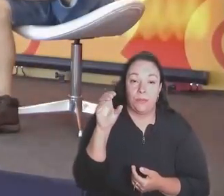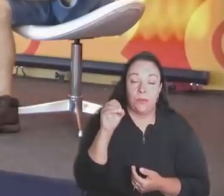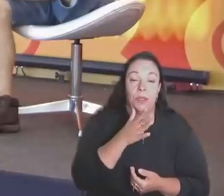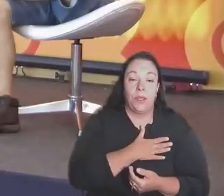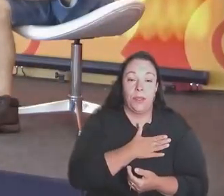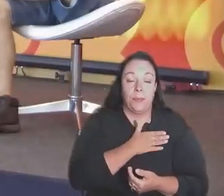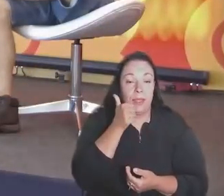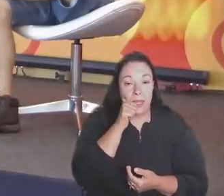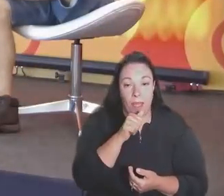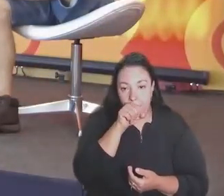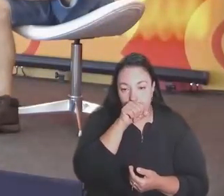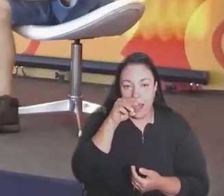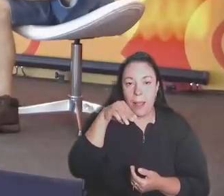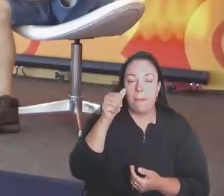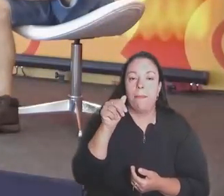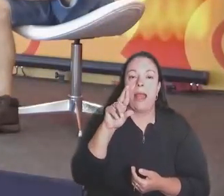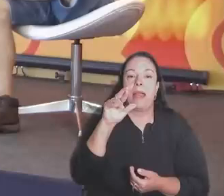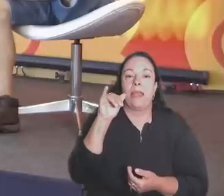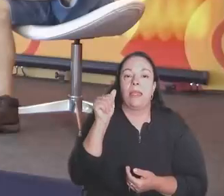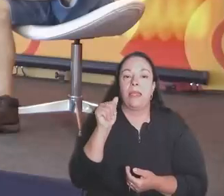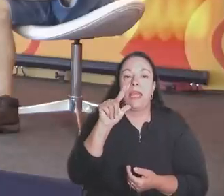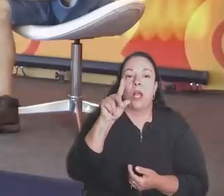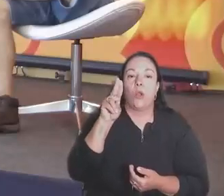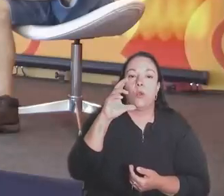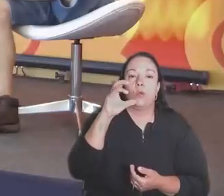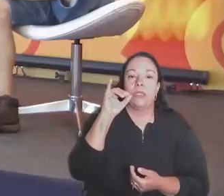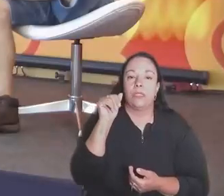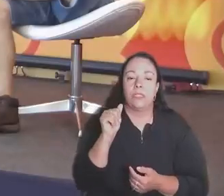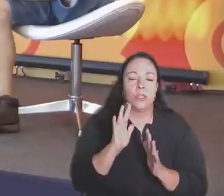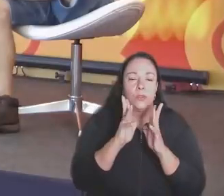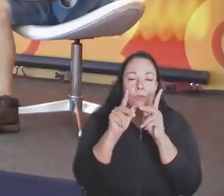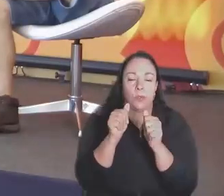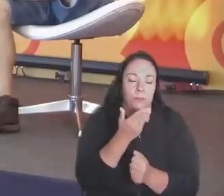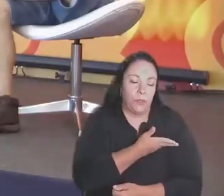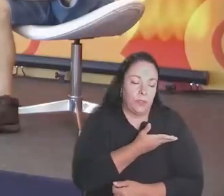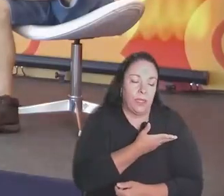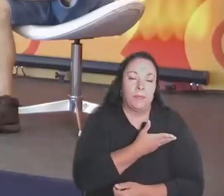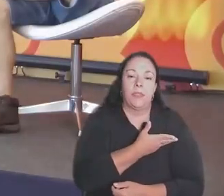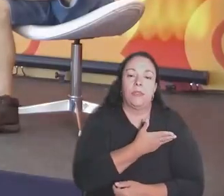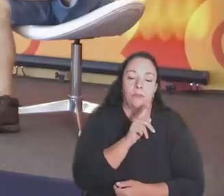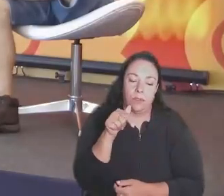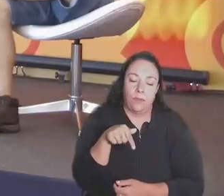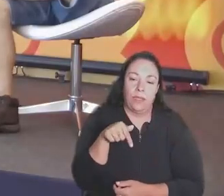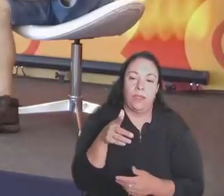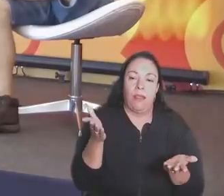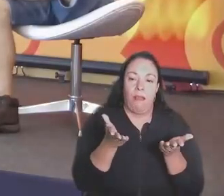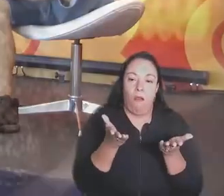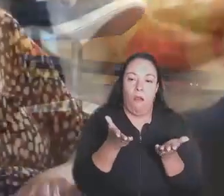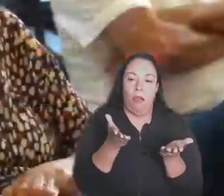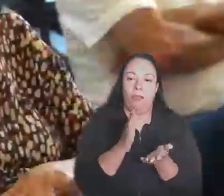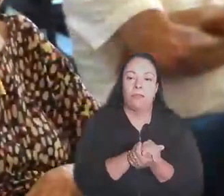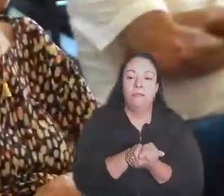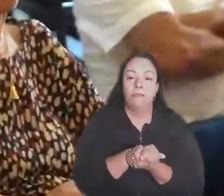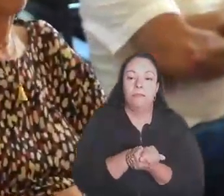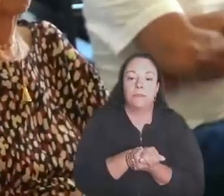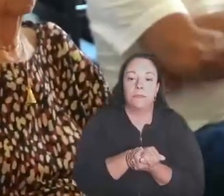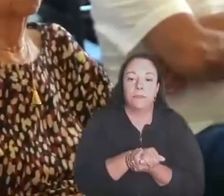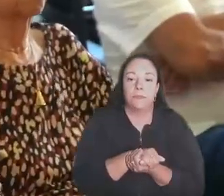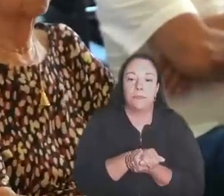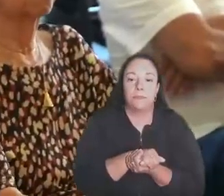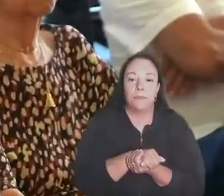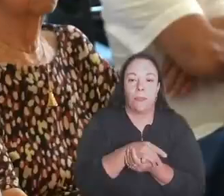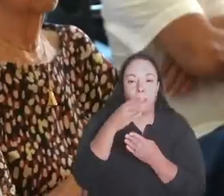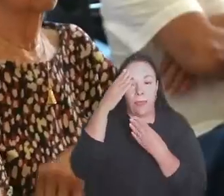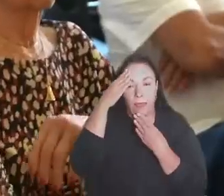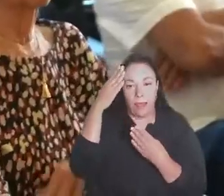irmãos Joren e todos os meus amigos aqui presentes, né? Os quais agradeço